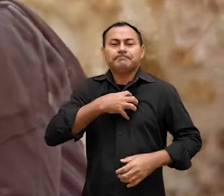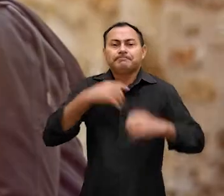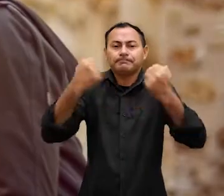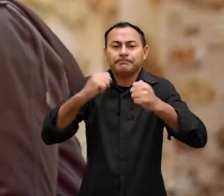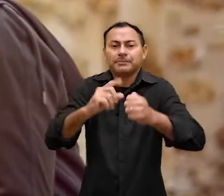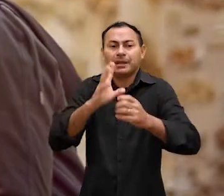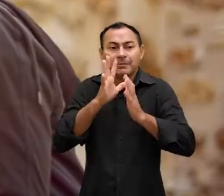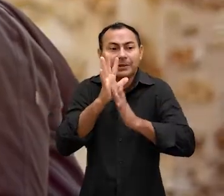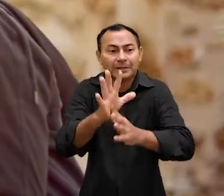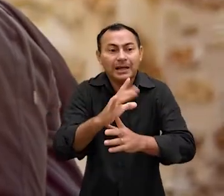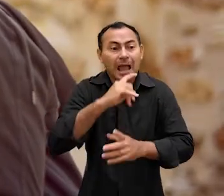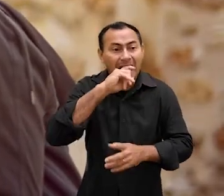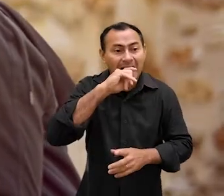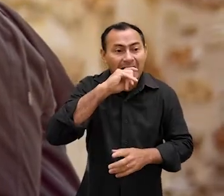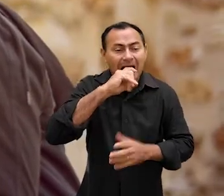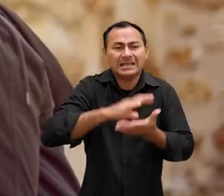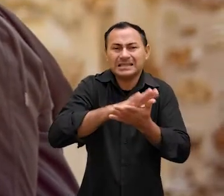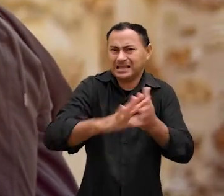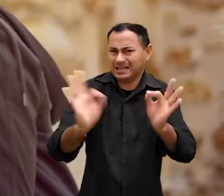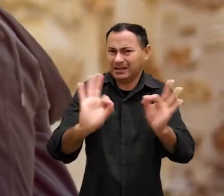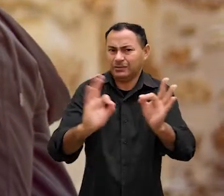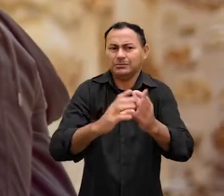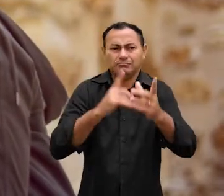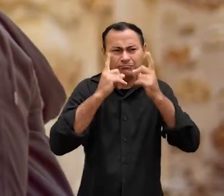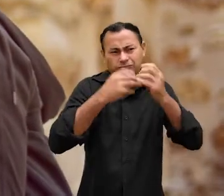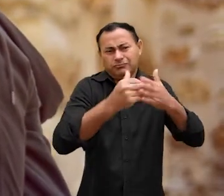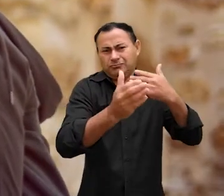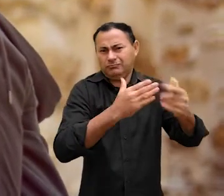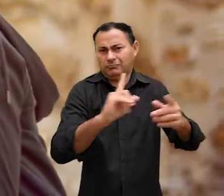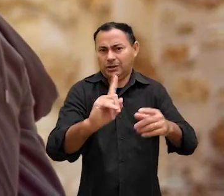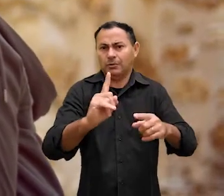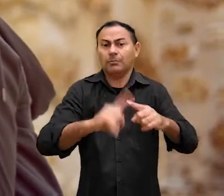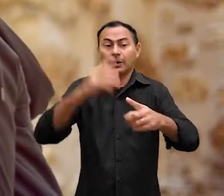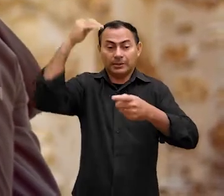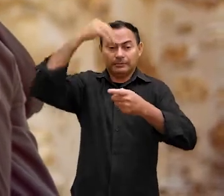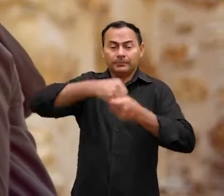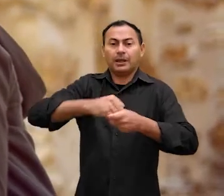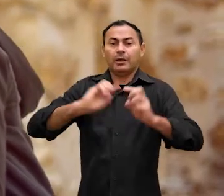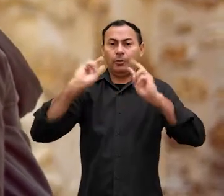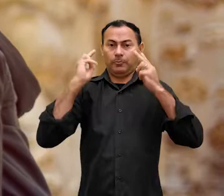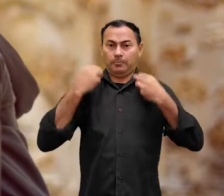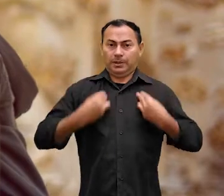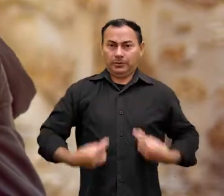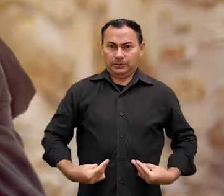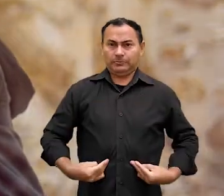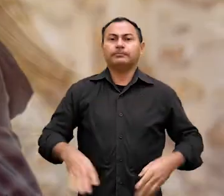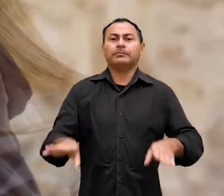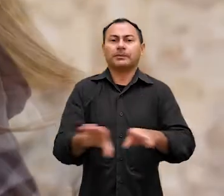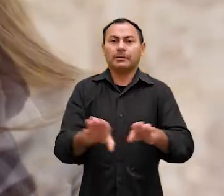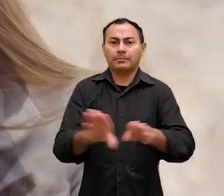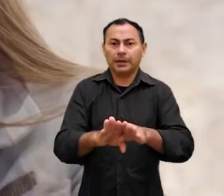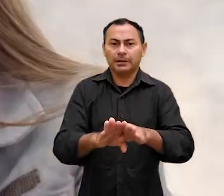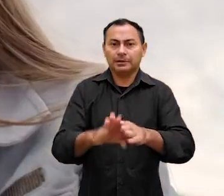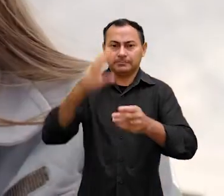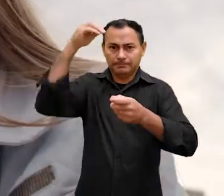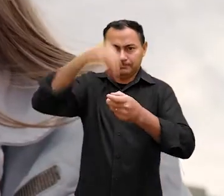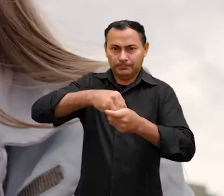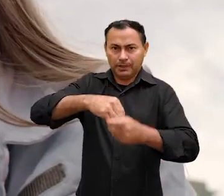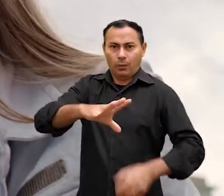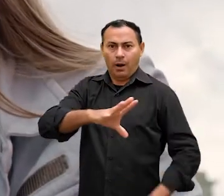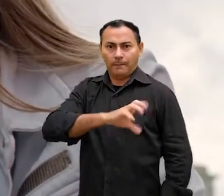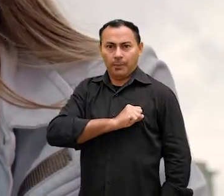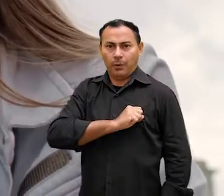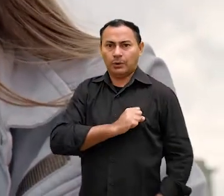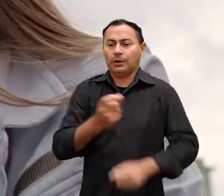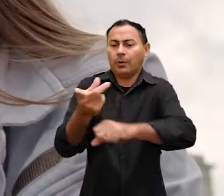de causar impressão a ninguém e nem está interessado nisso, porque interiormente é humilde. Também porque interiormente o amor